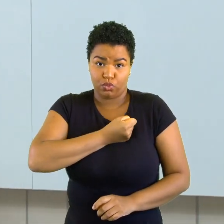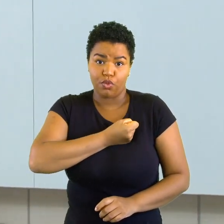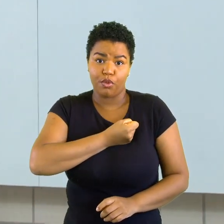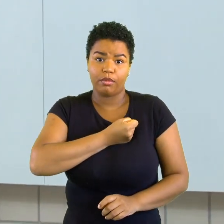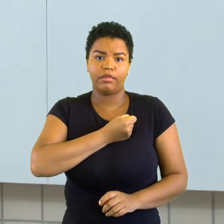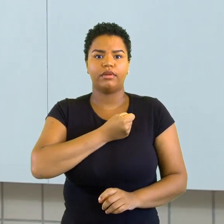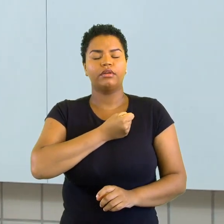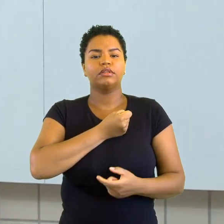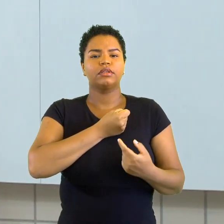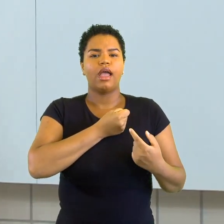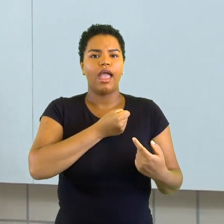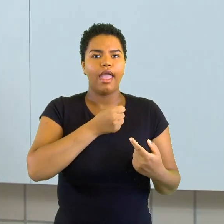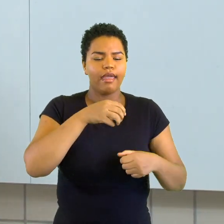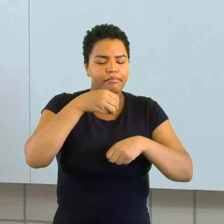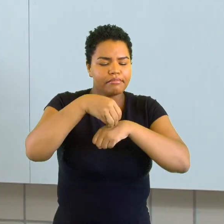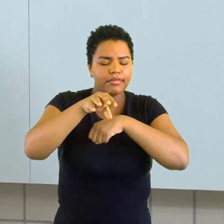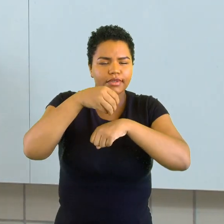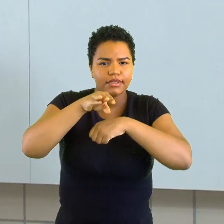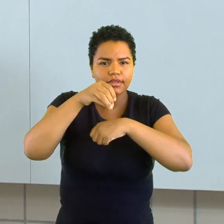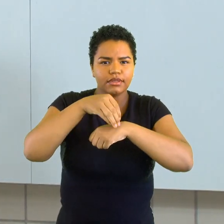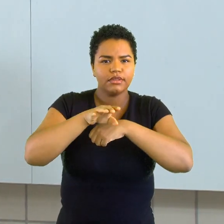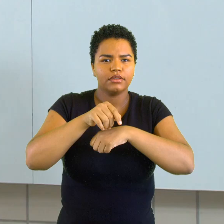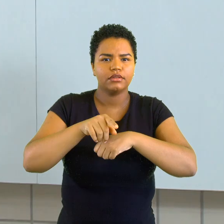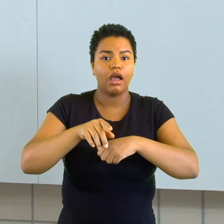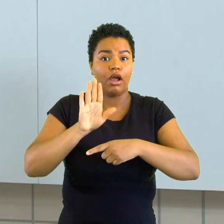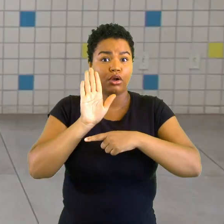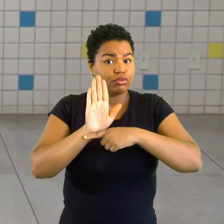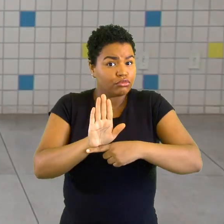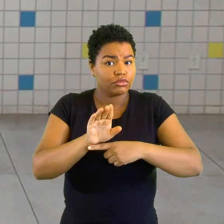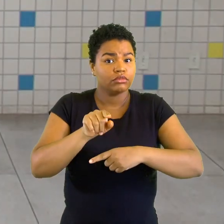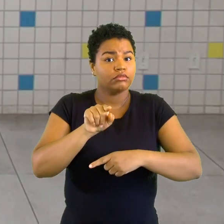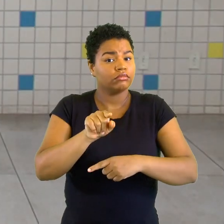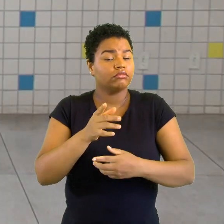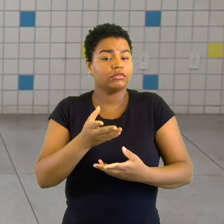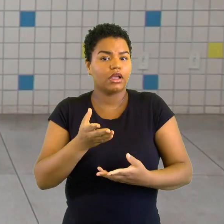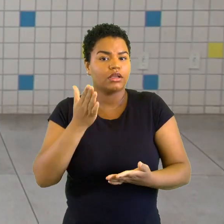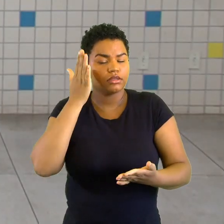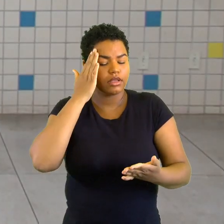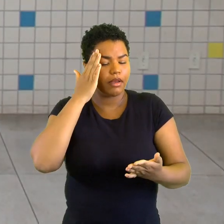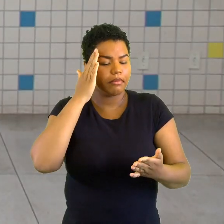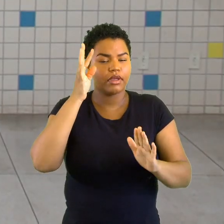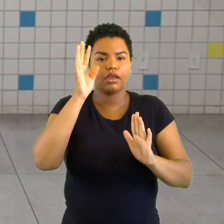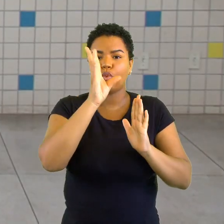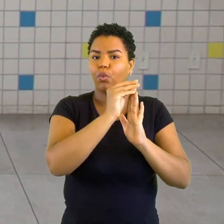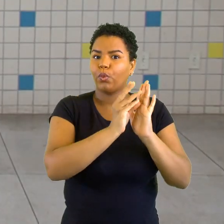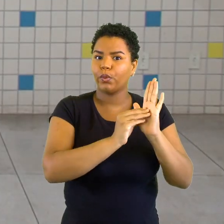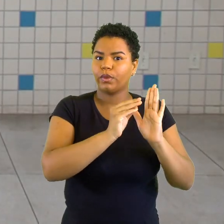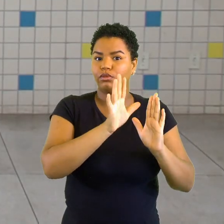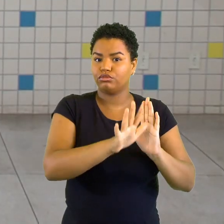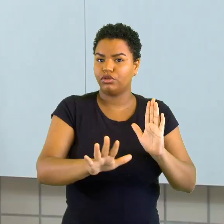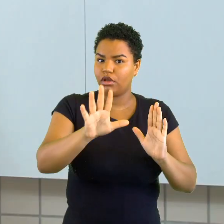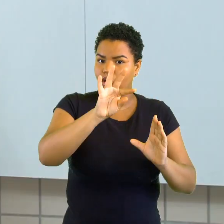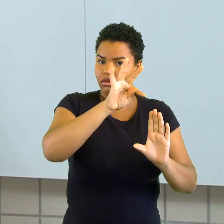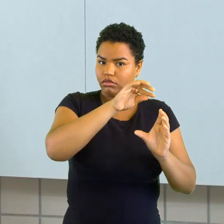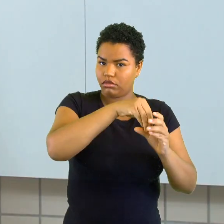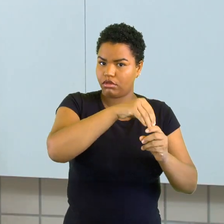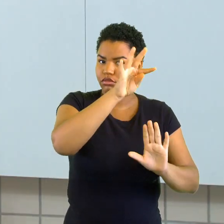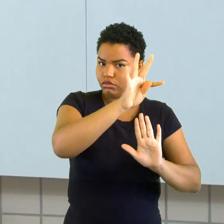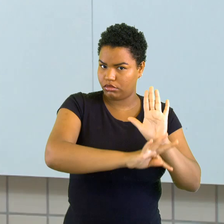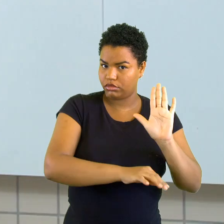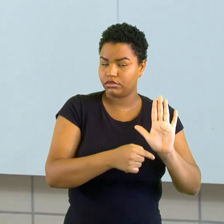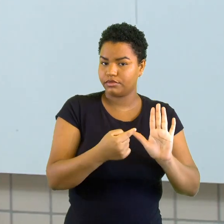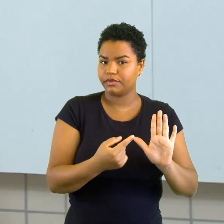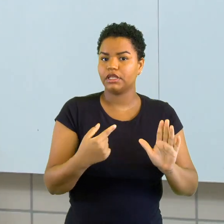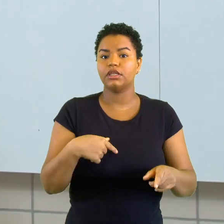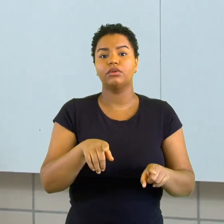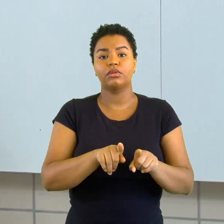todas essas são pistas que vão ajudar você a saber do que se trata o texto. Na técnica skim, nós podemos utilizar